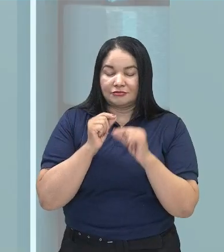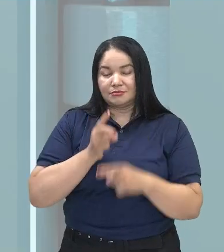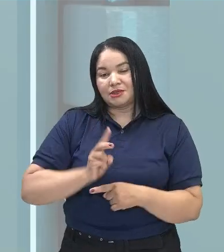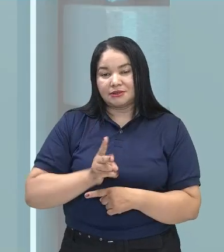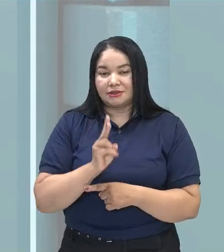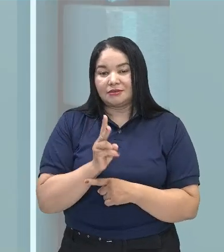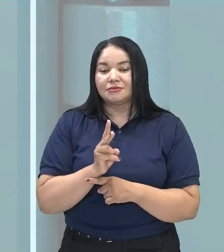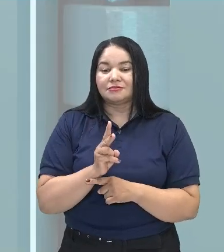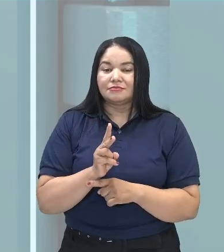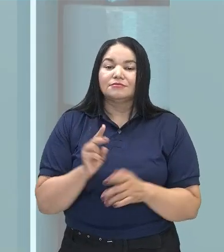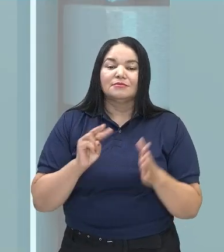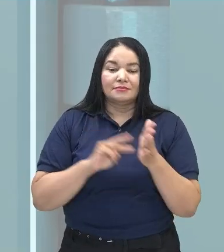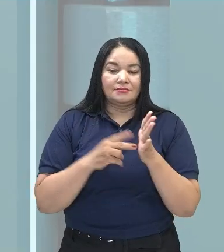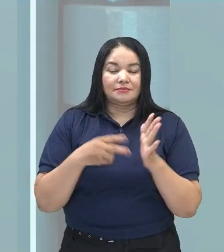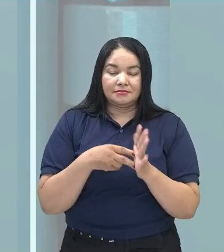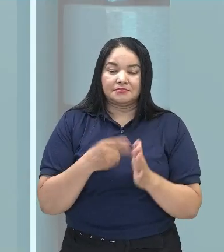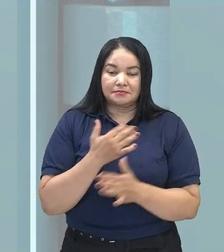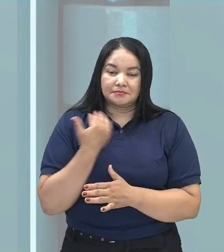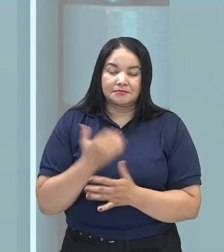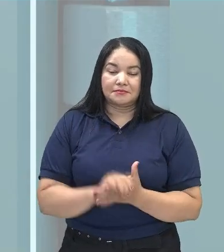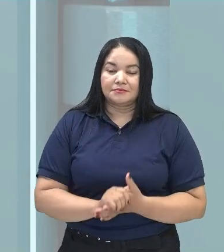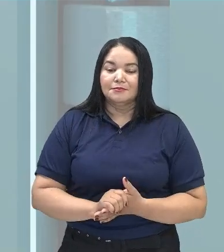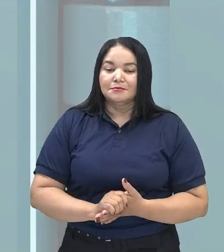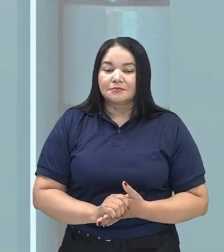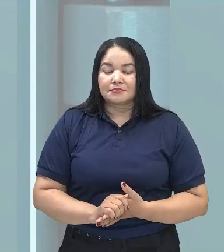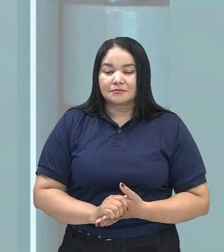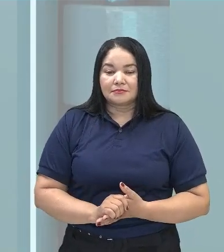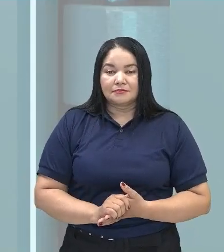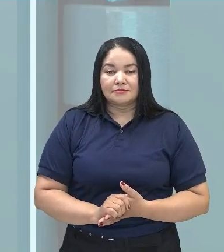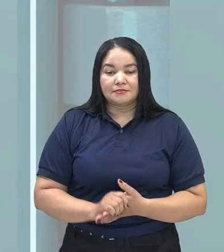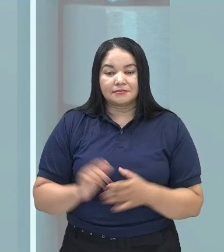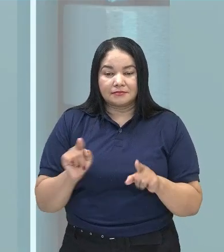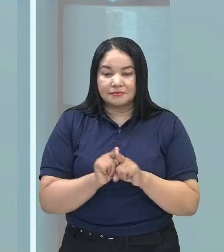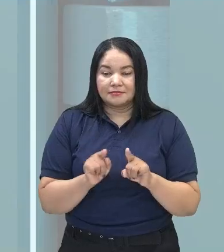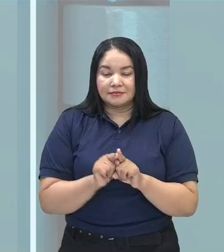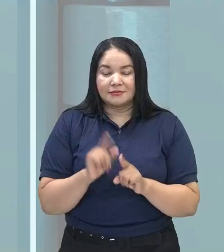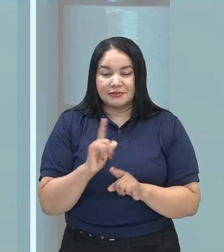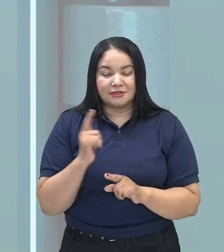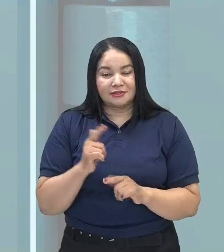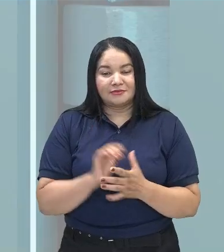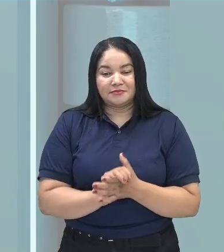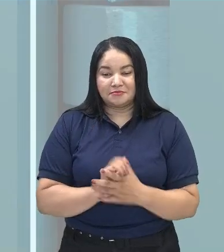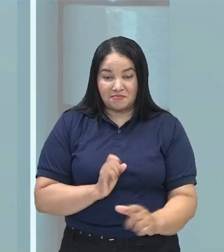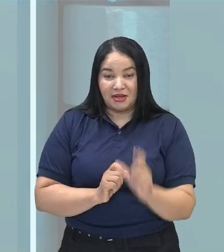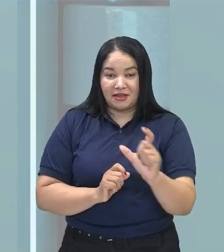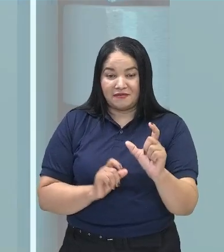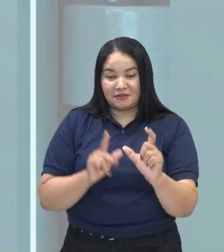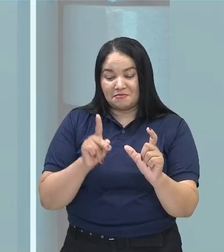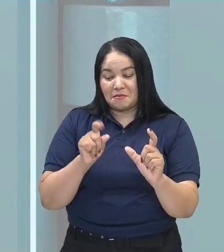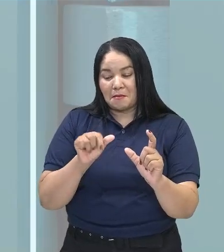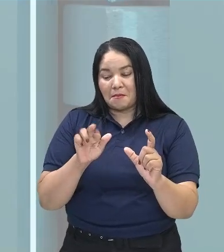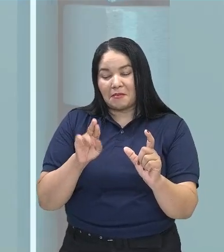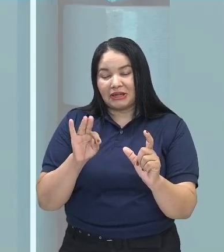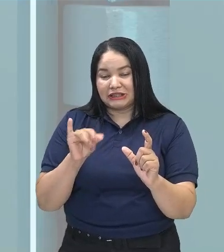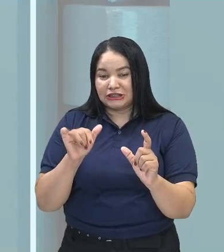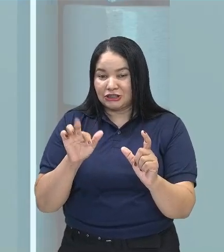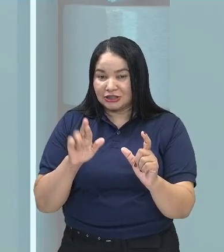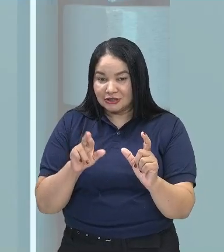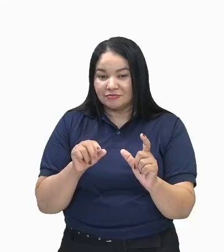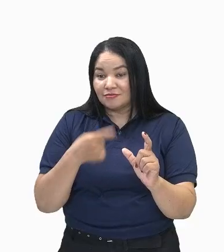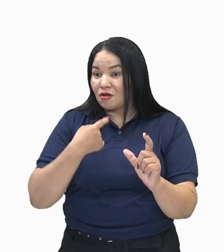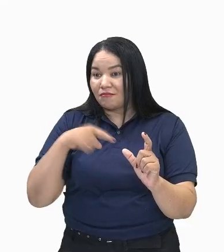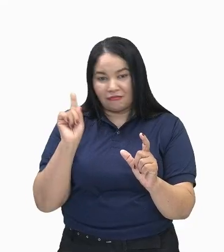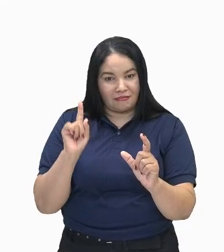ela partiu, faleceu, né? E também, olha, quando diz ela partiu, ameniza a situação, né? Então,